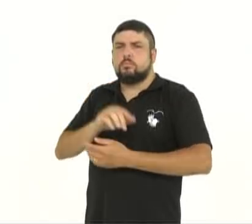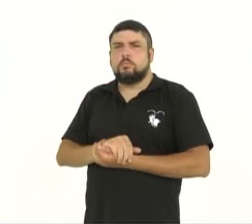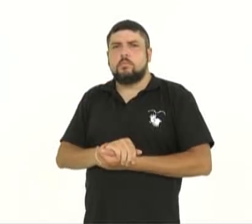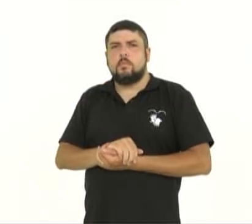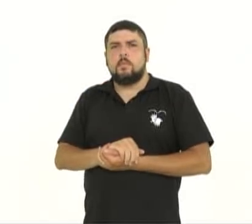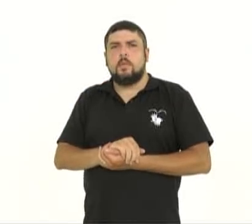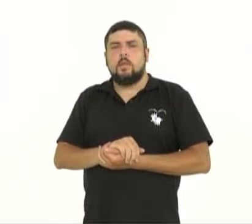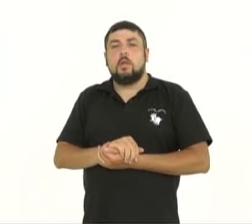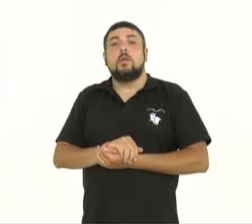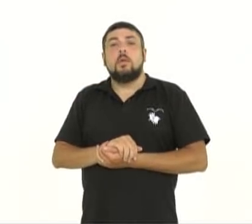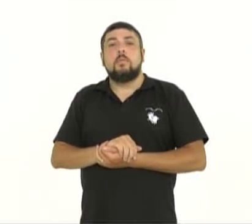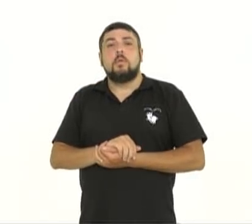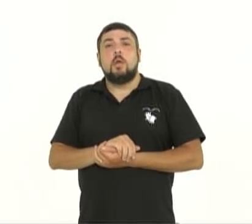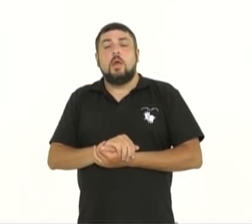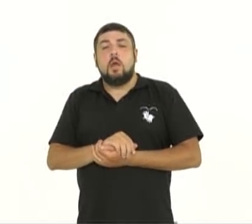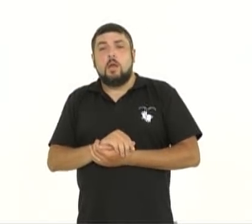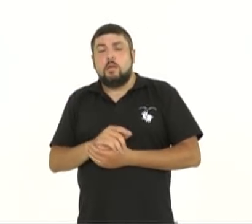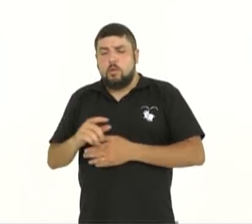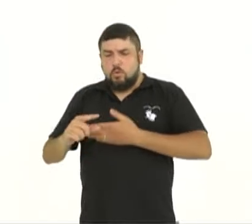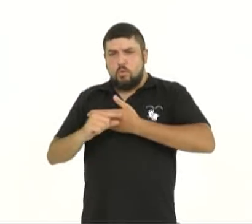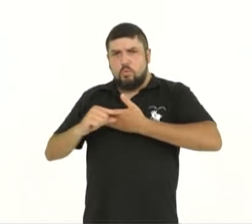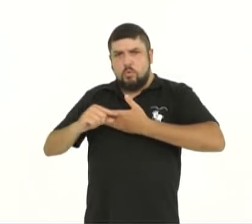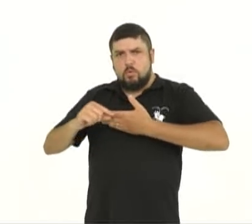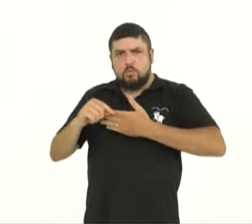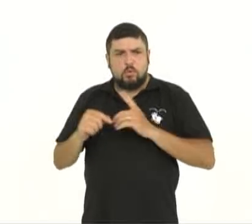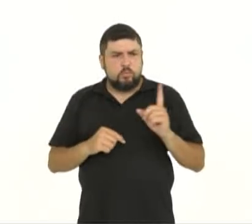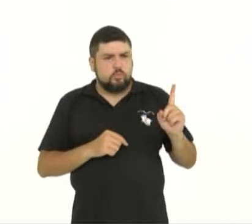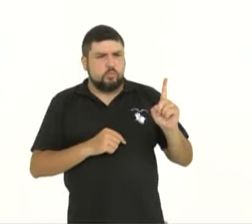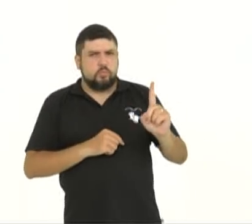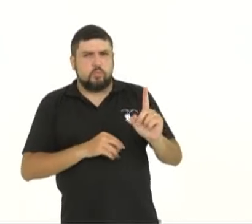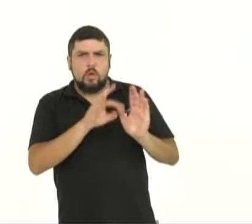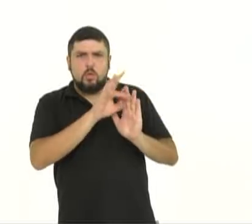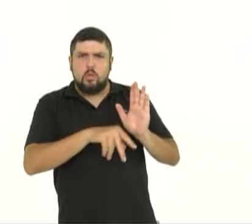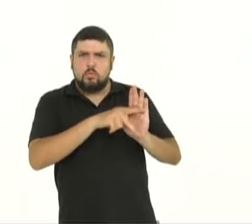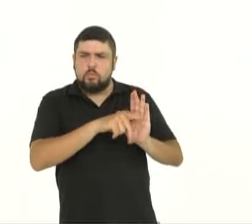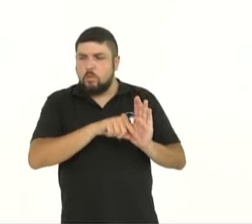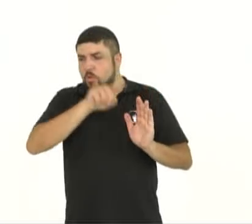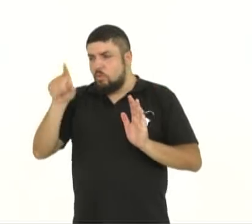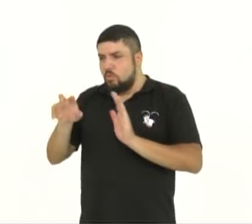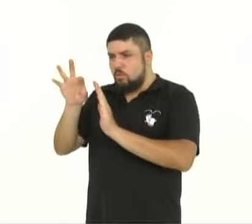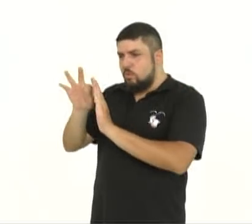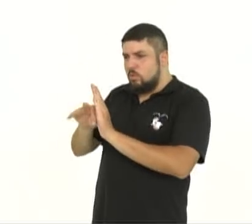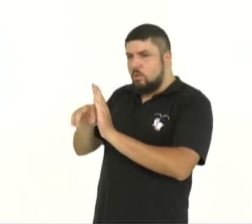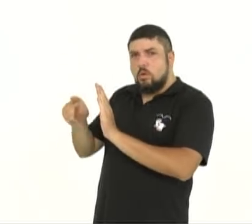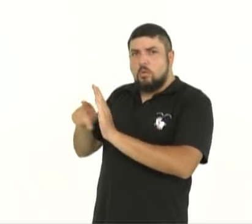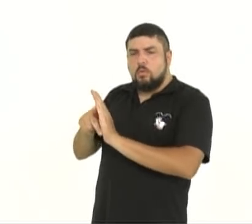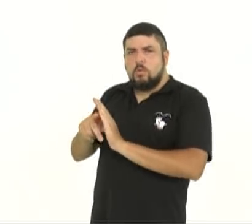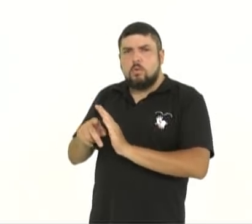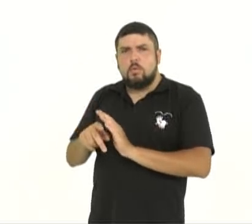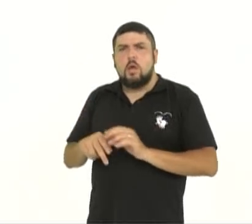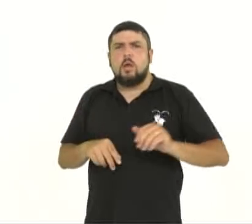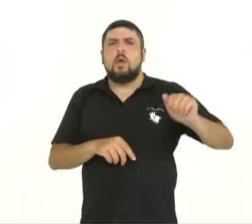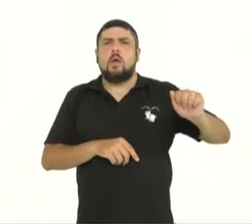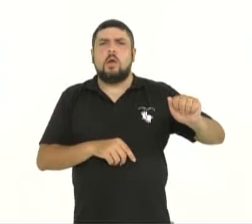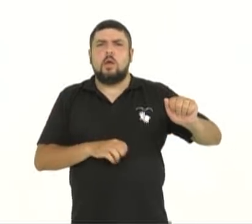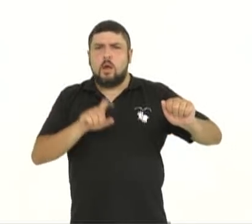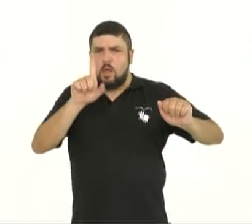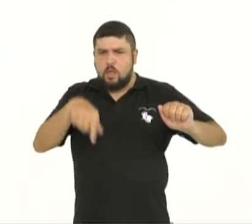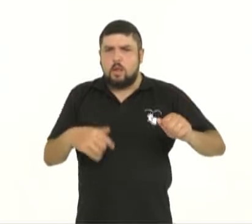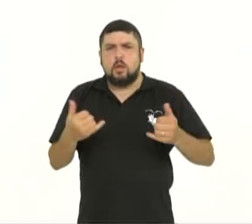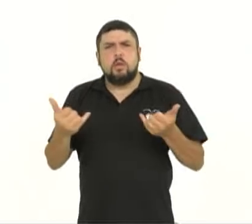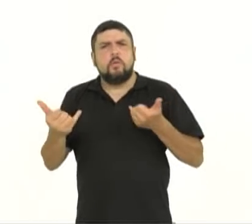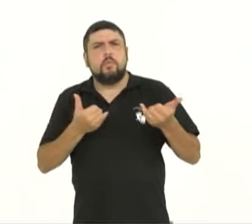sua crônica, Veríssimo está usando um elemento de textualidade chamado de A. Informatividade,